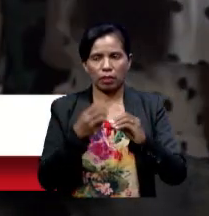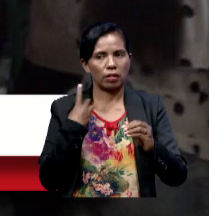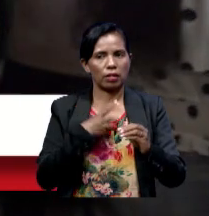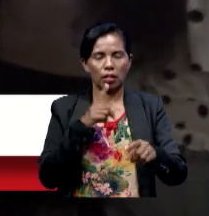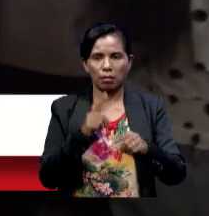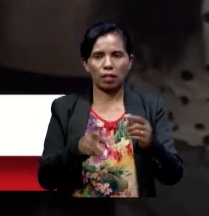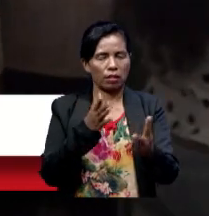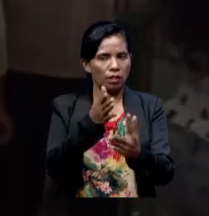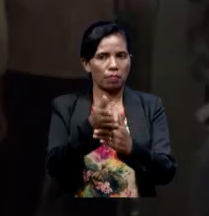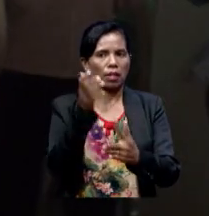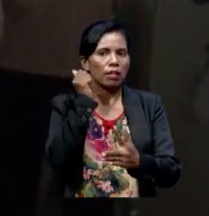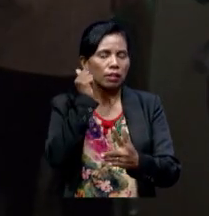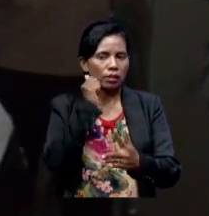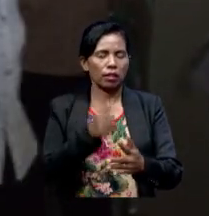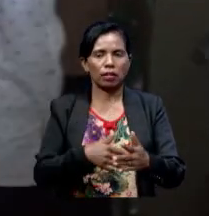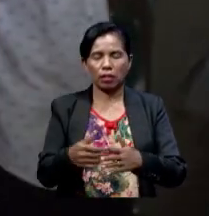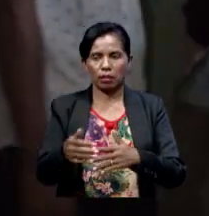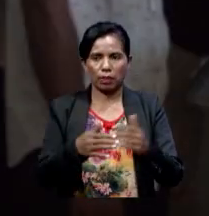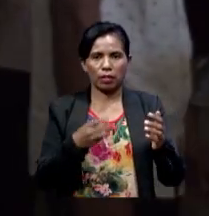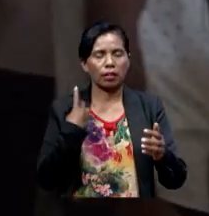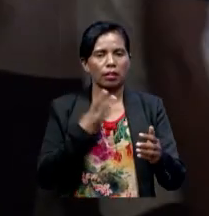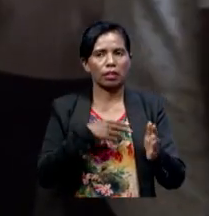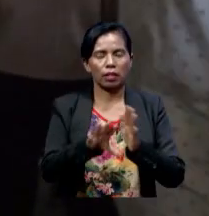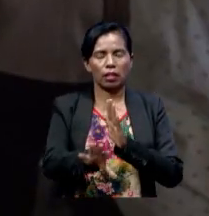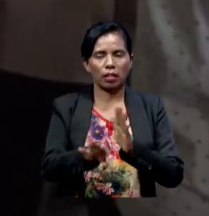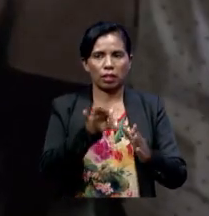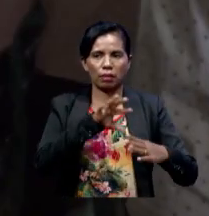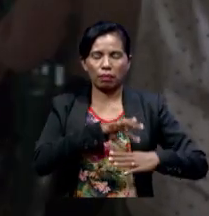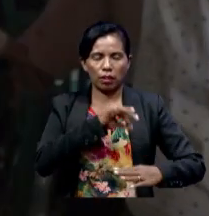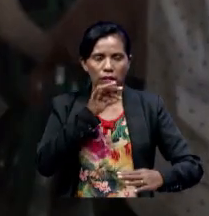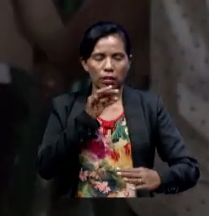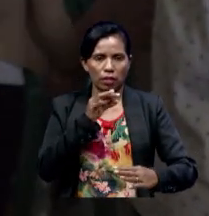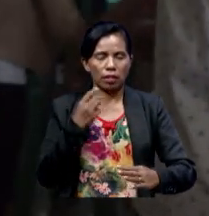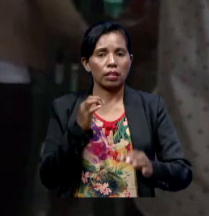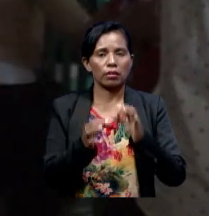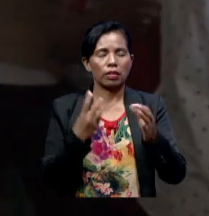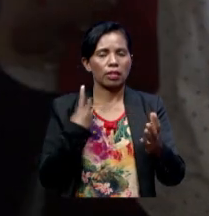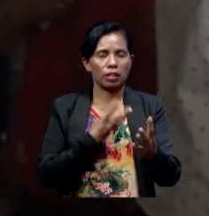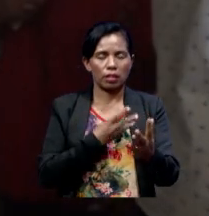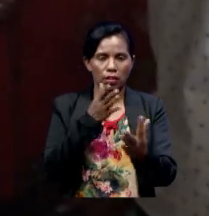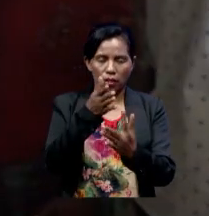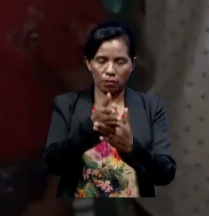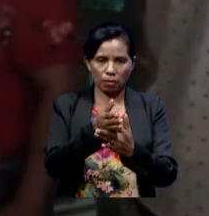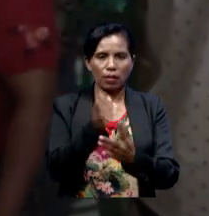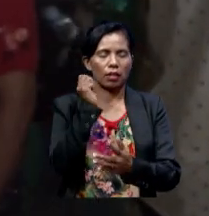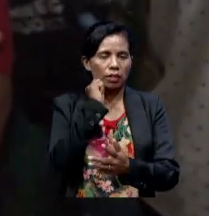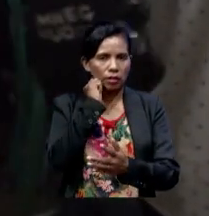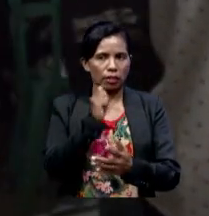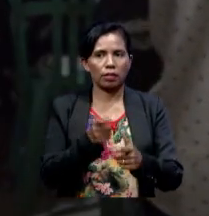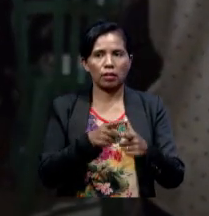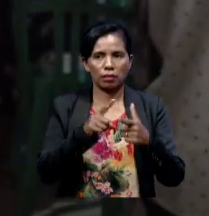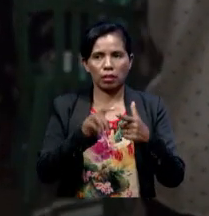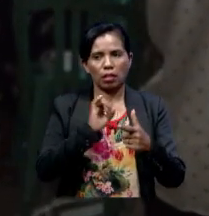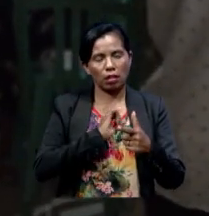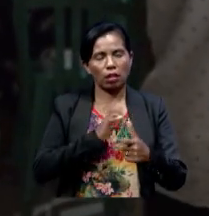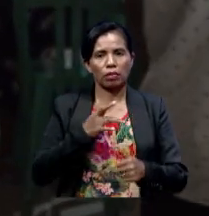ASEAN. Da Labara, a gente tem um benefício quando a gente está na ASEAN. Né, primeiro. Segundo, ausente